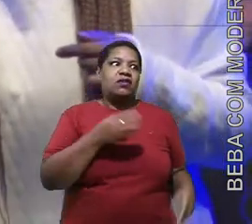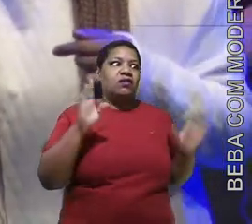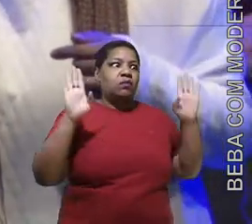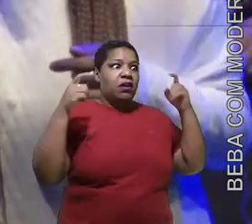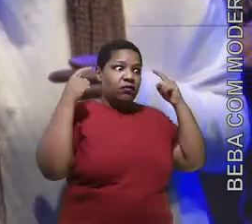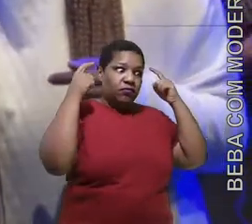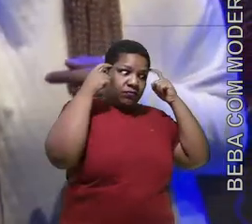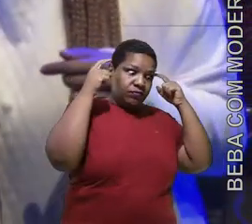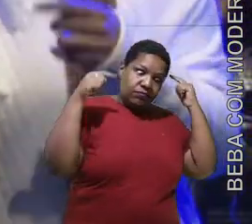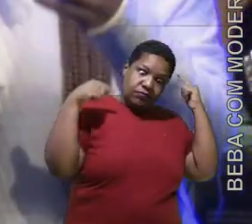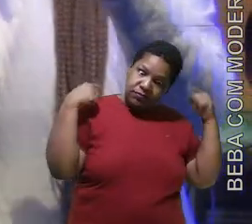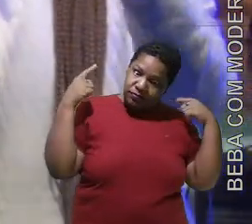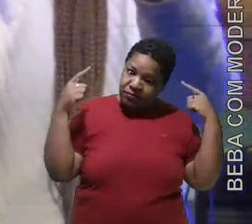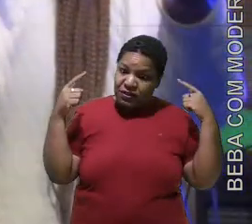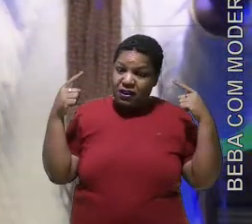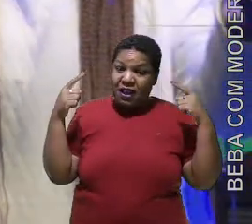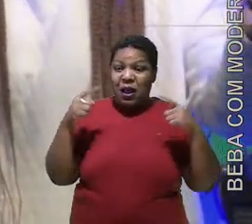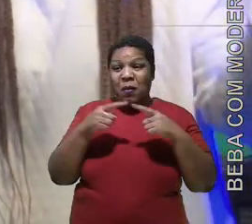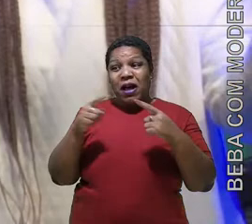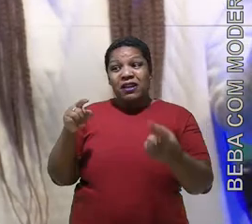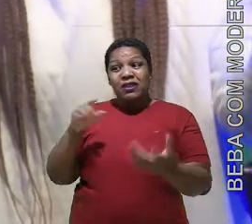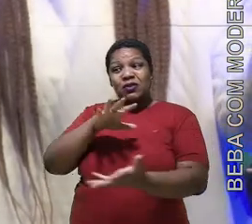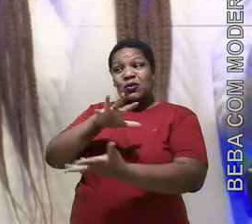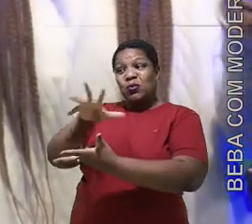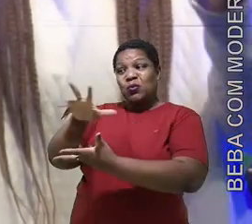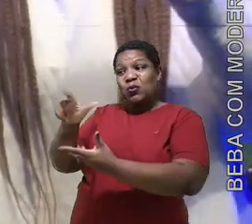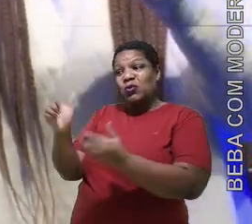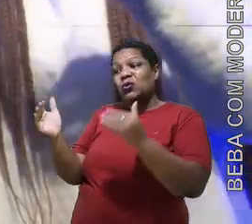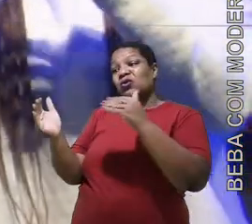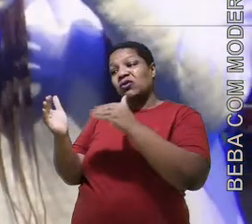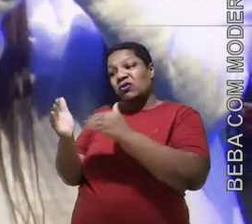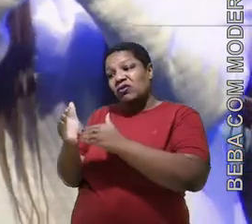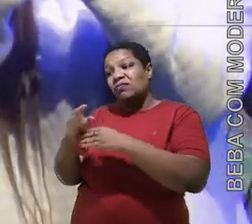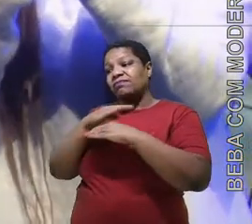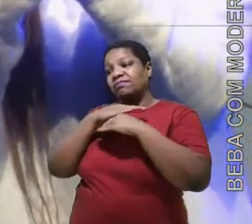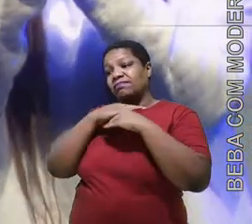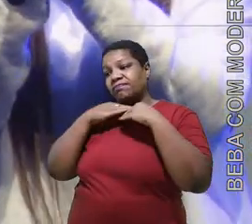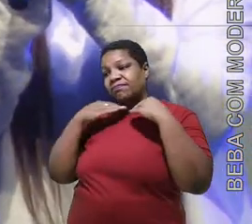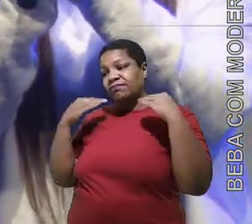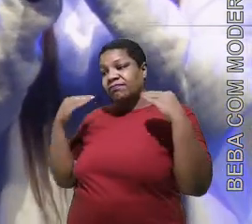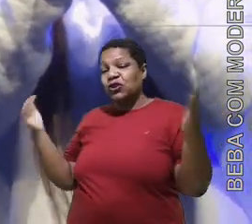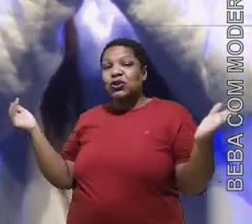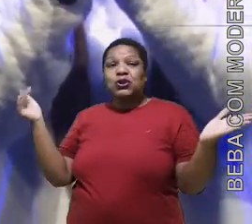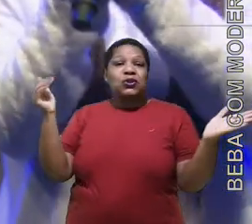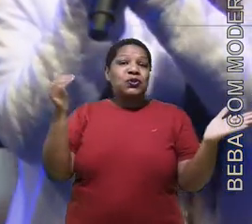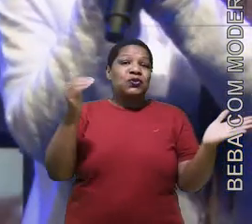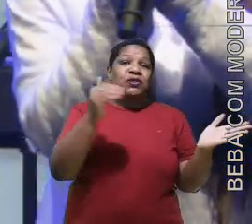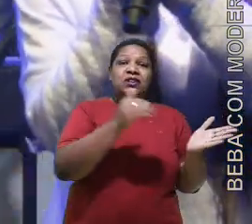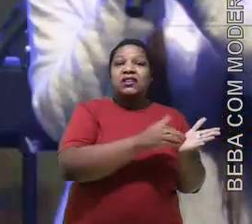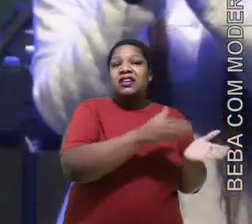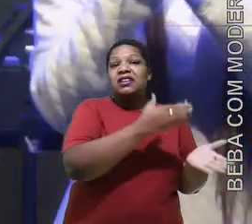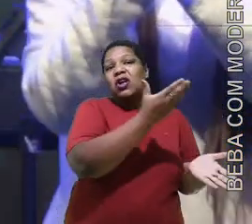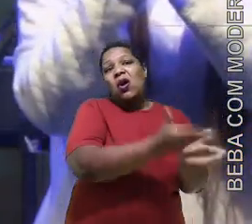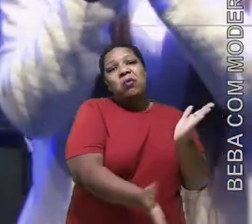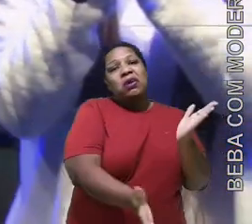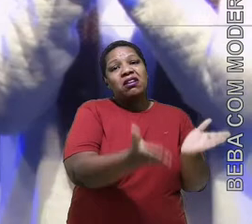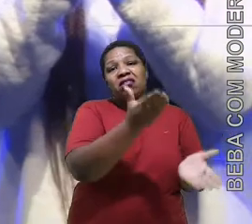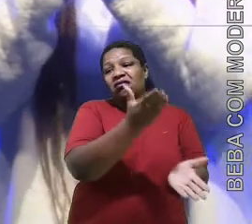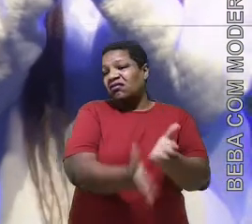Será que no mundo está morrendo não ficar tudo sobra